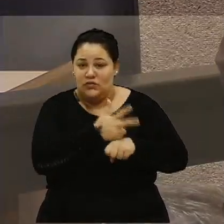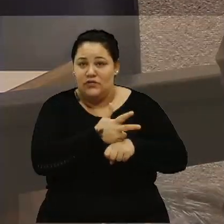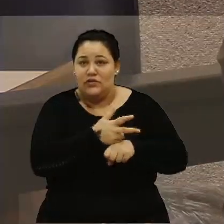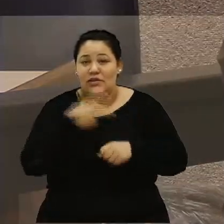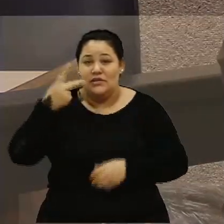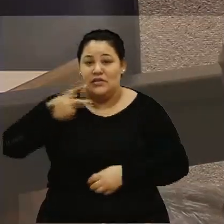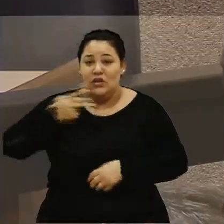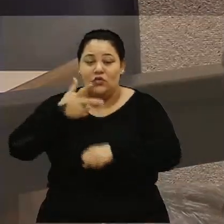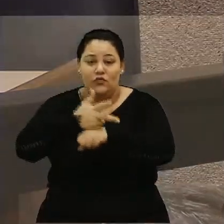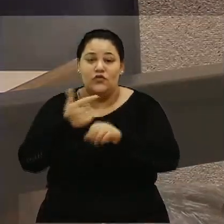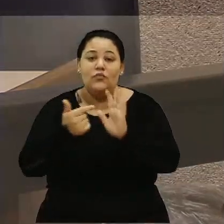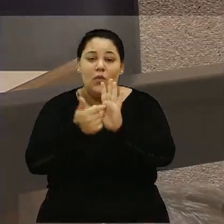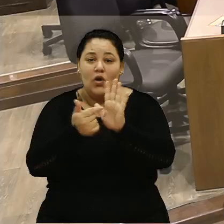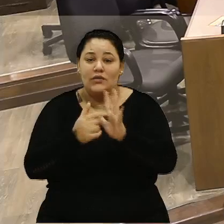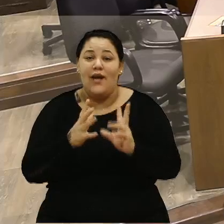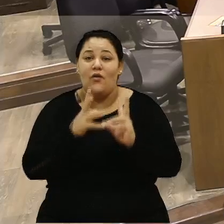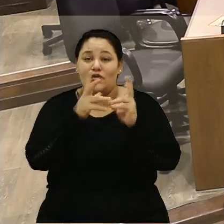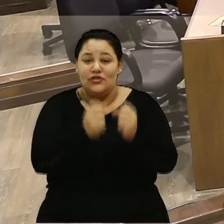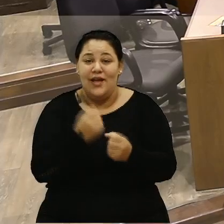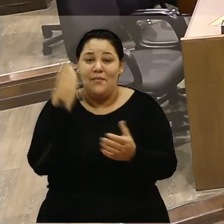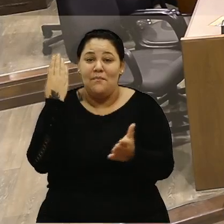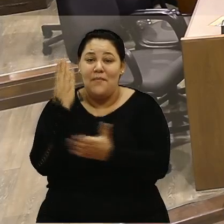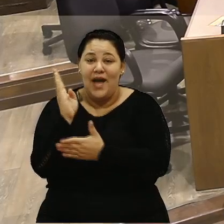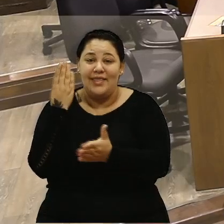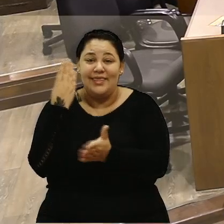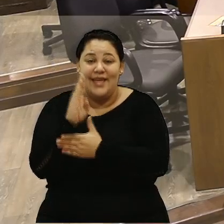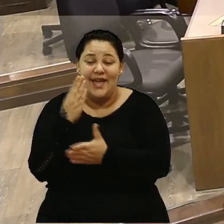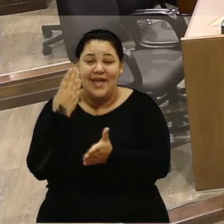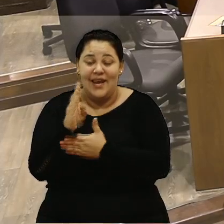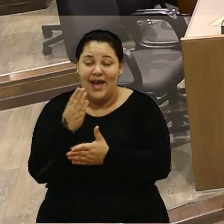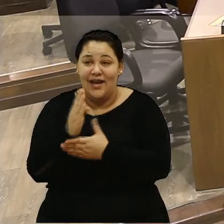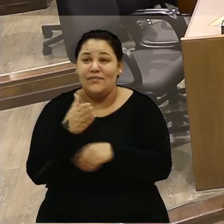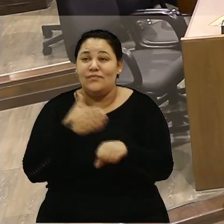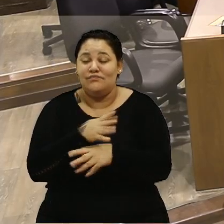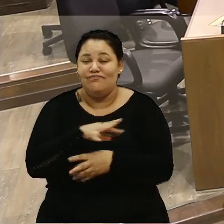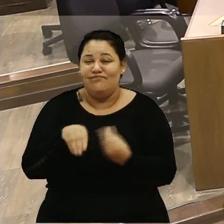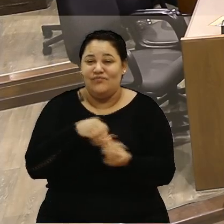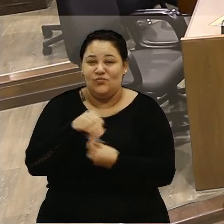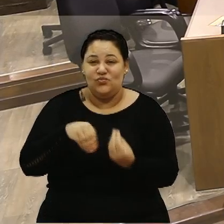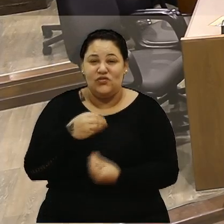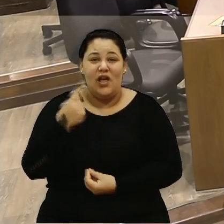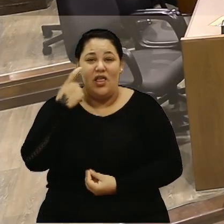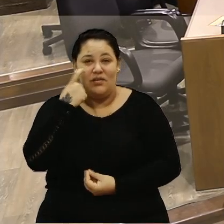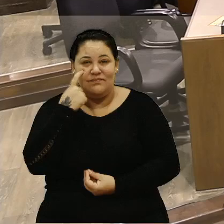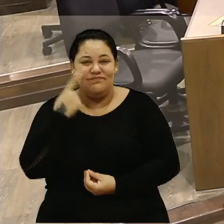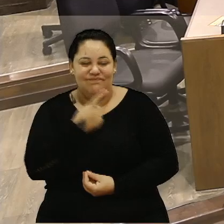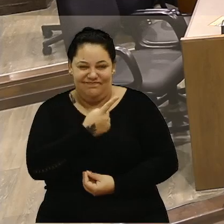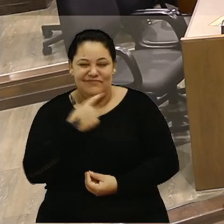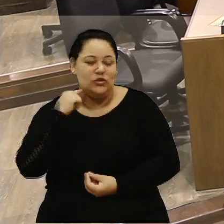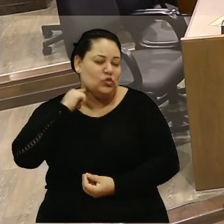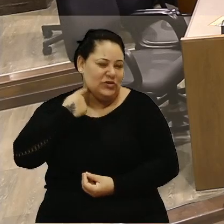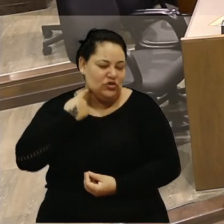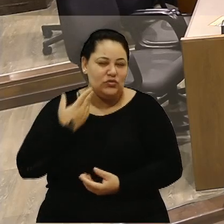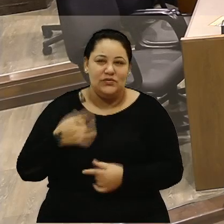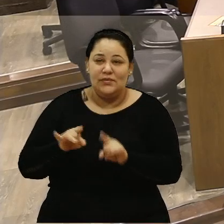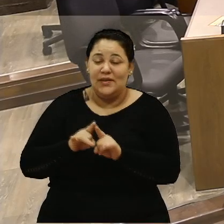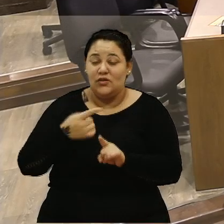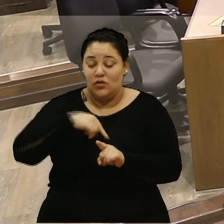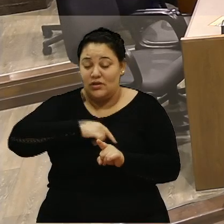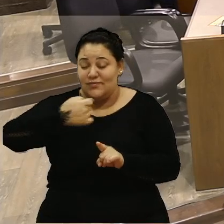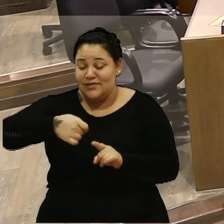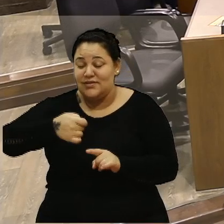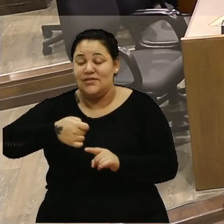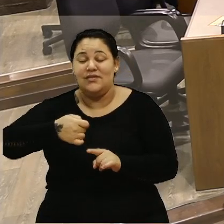vídeo aí mostra a quantidade de madeira e entulho que veio no lixo também misturado. Então, a gente precisa se preocupar